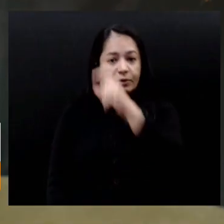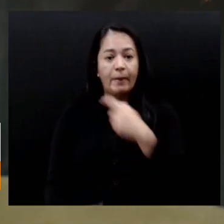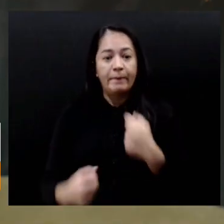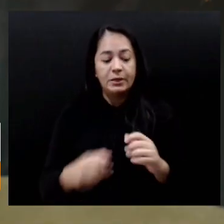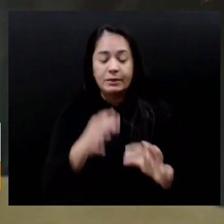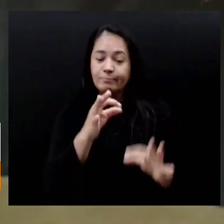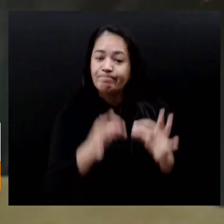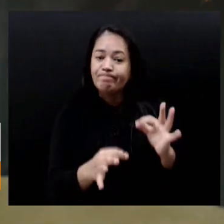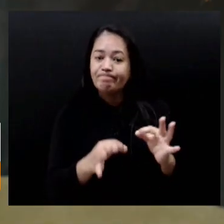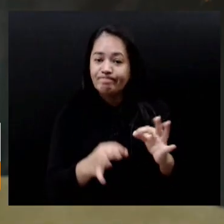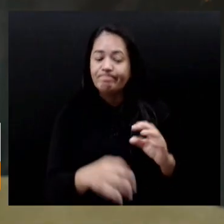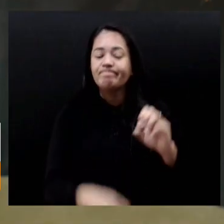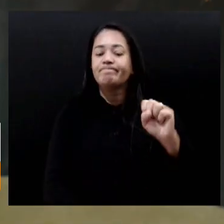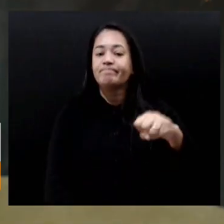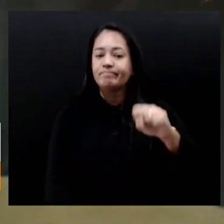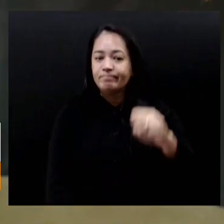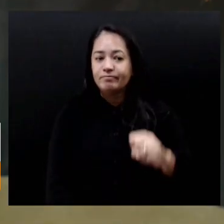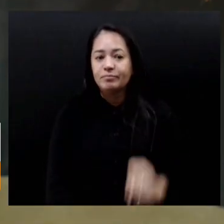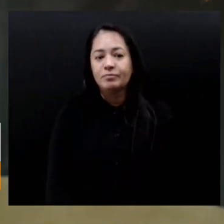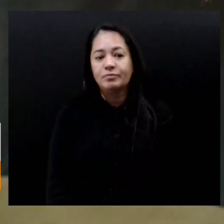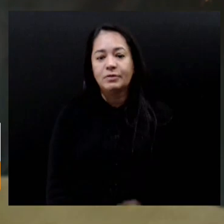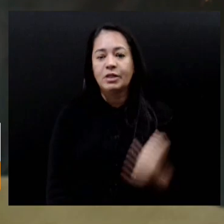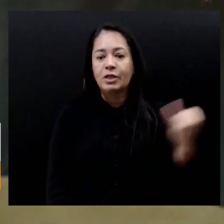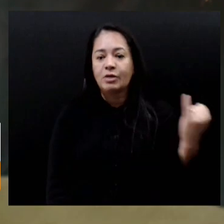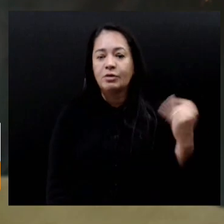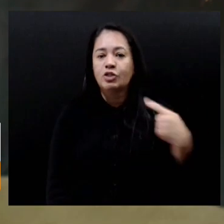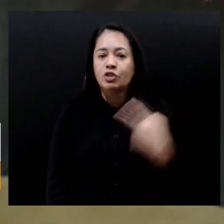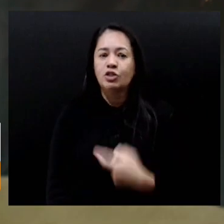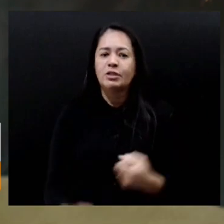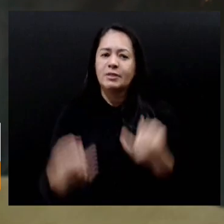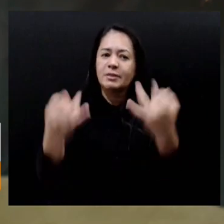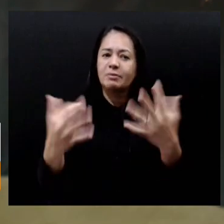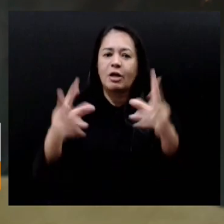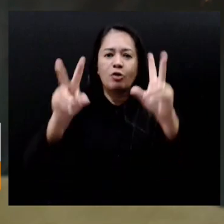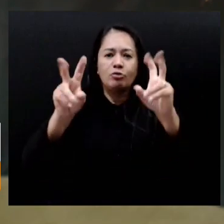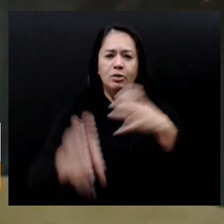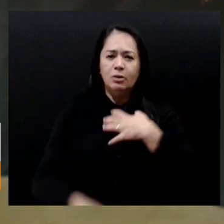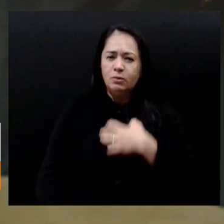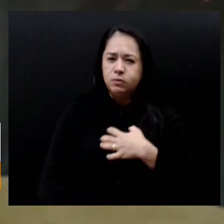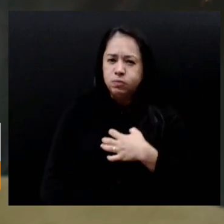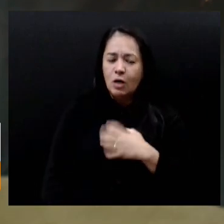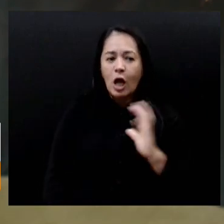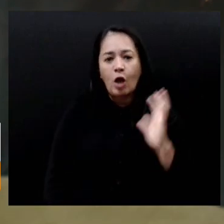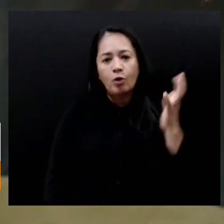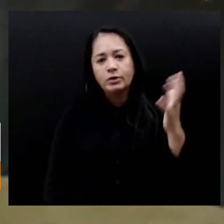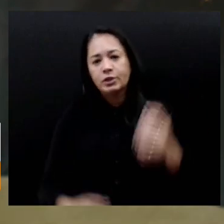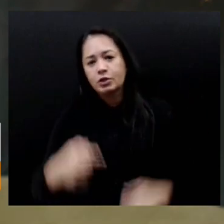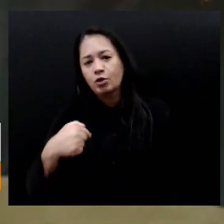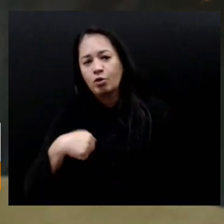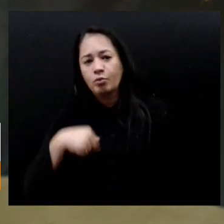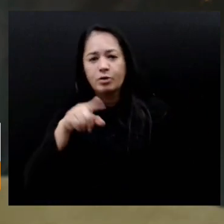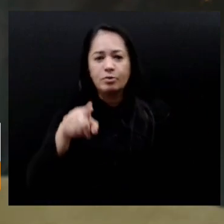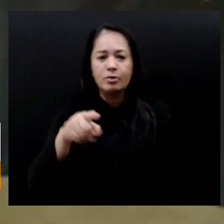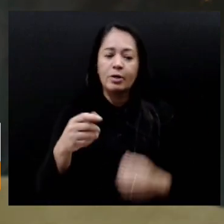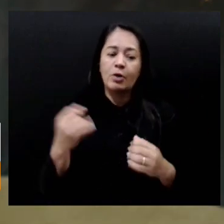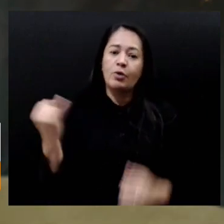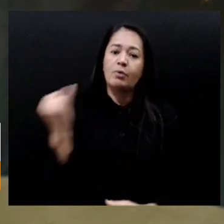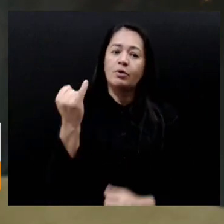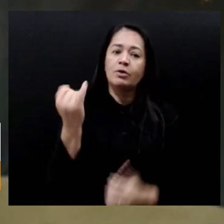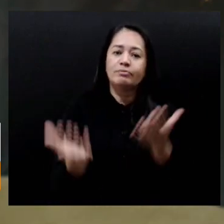sim. E é importante a gente falar sobre raiva, acontece comigo, acontece com você, é importante a gente manter o equilíbrio, né, e